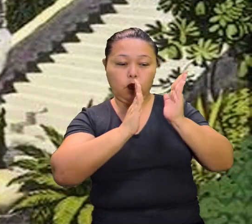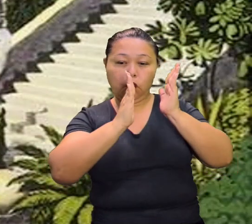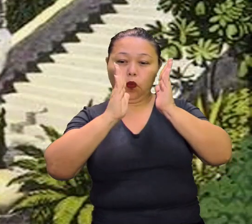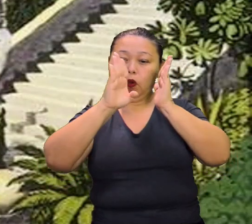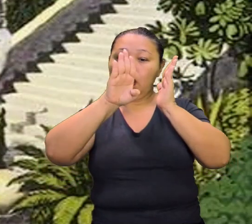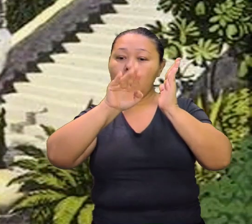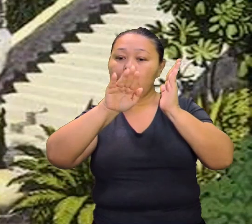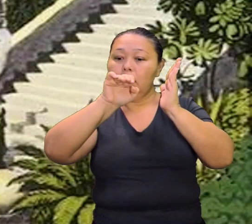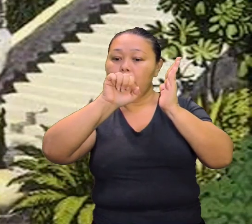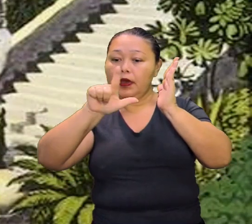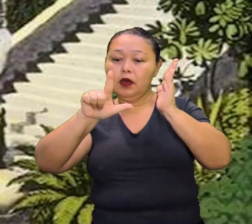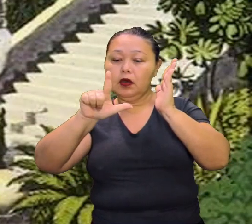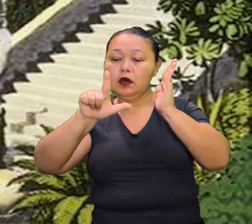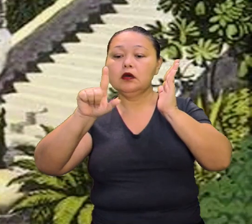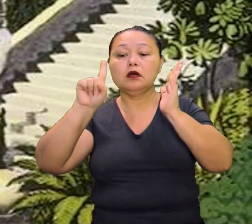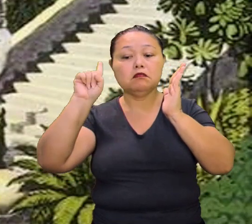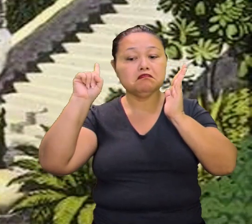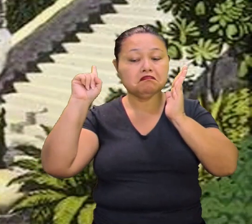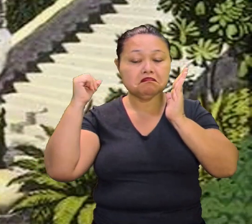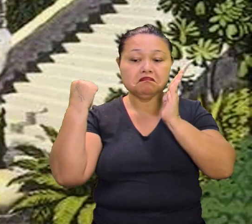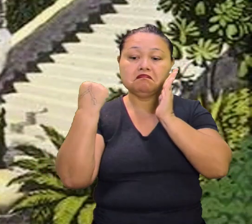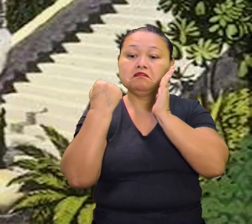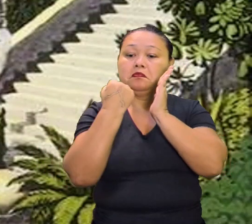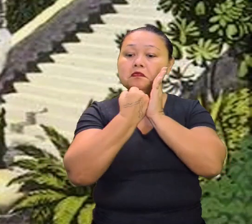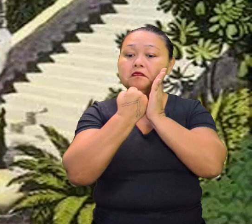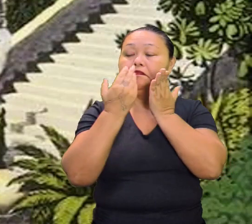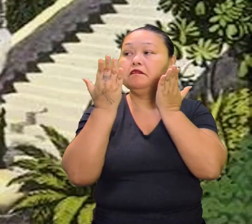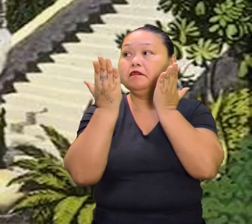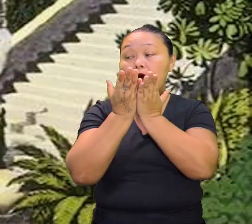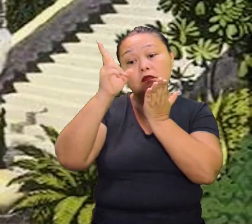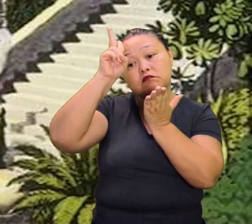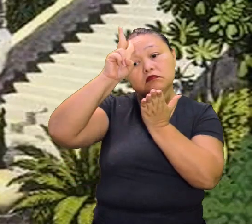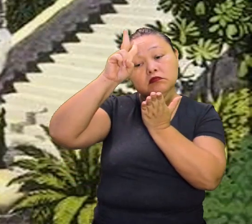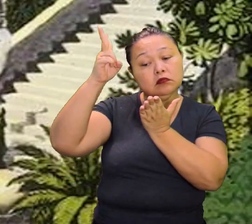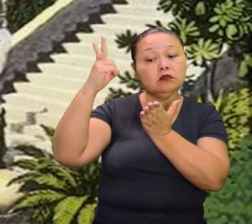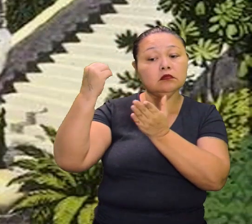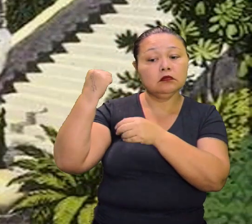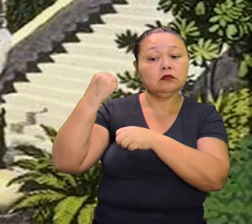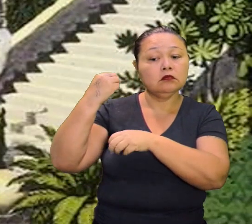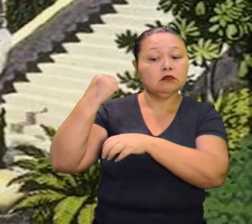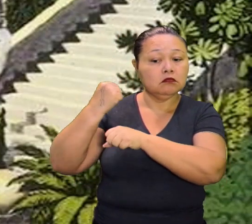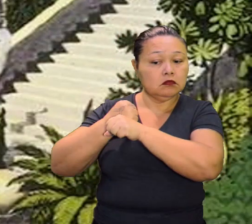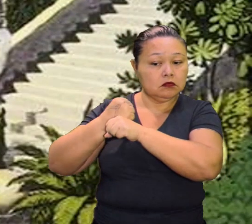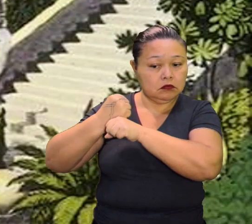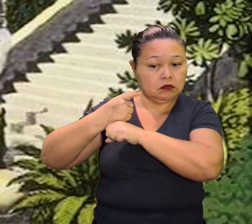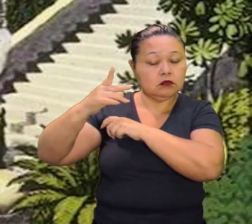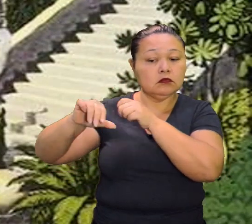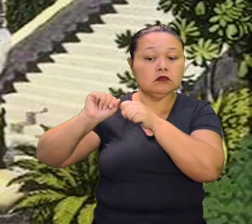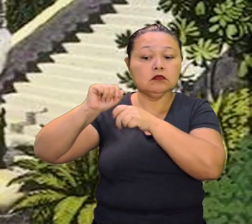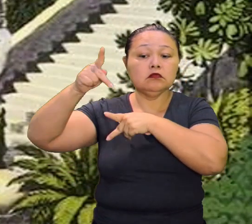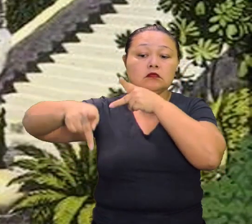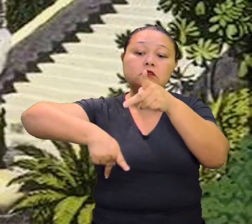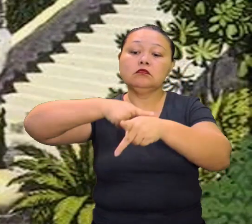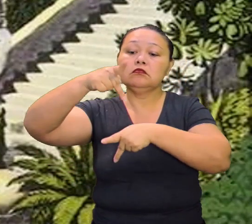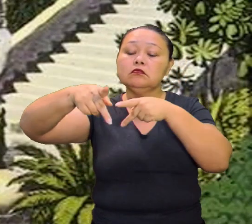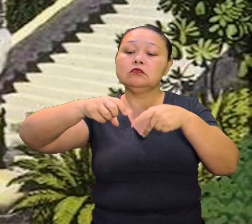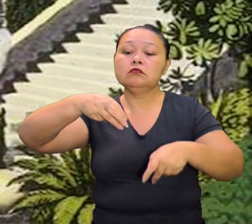Que são os principais ícones da história antiga desses povos